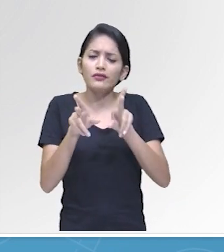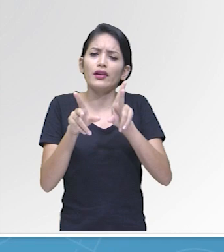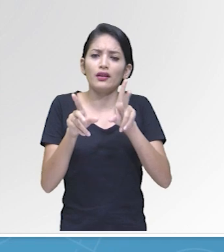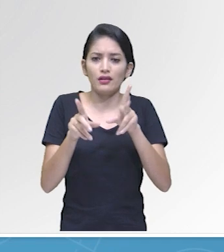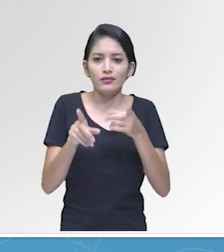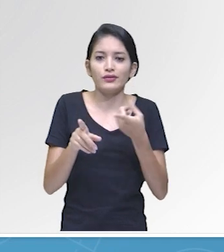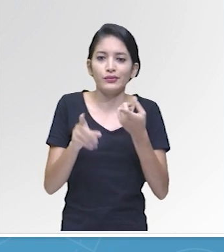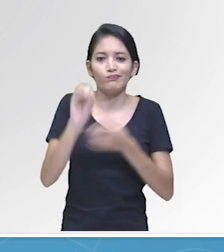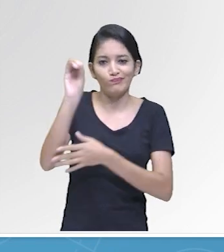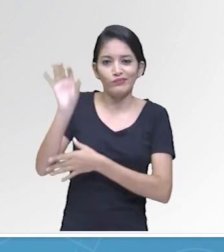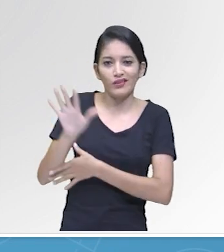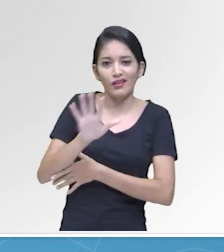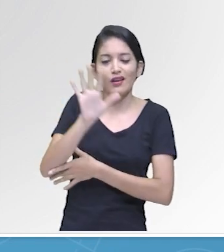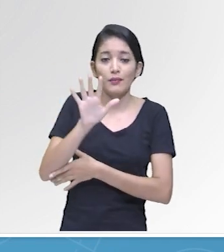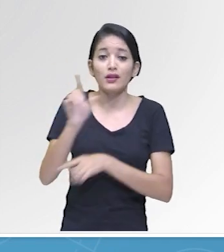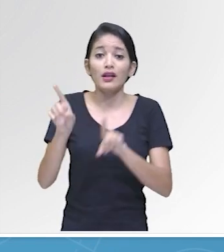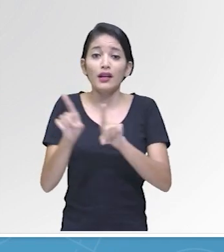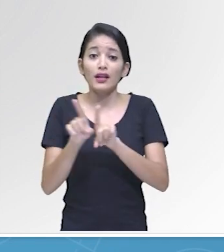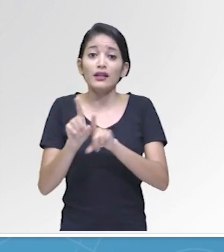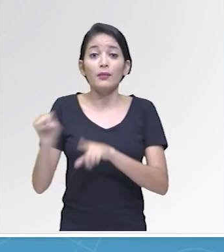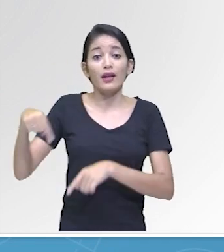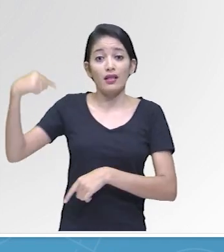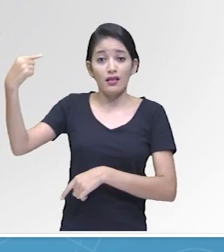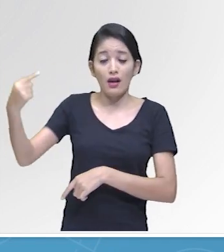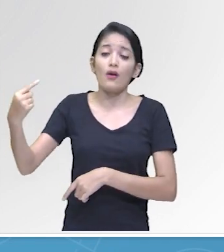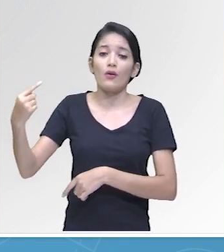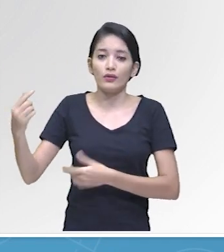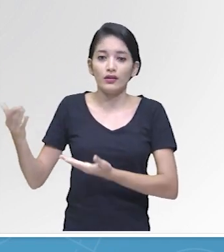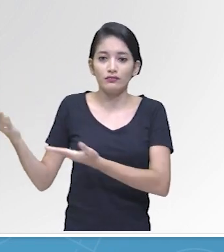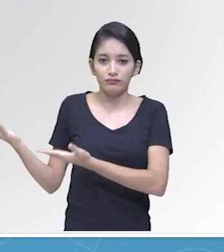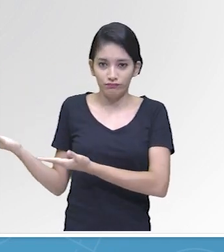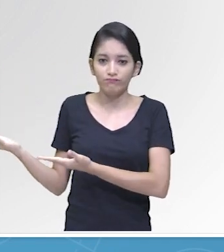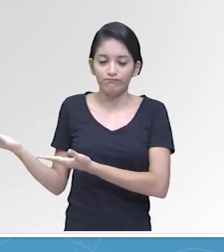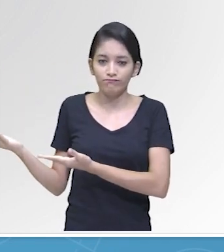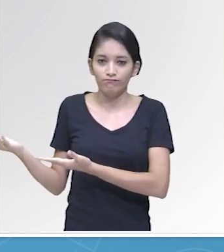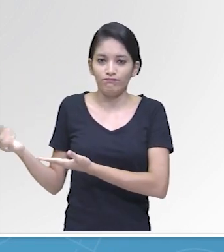E aqui do lado você tem uma célula vegetal, que ela é de uma